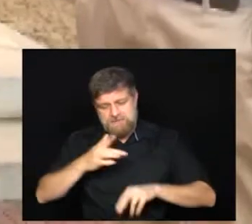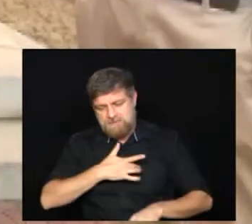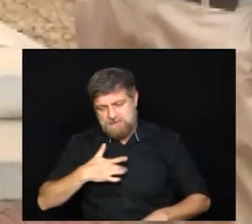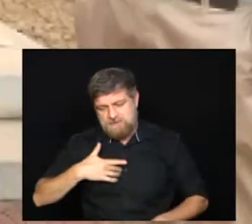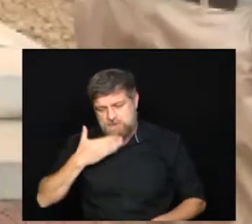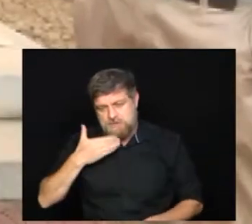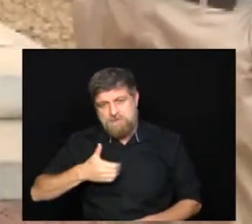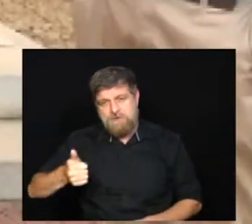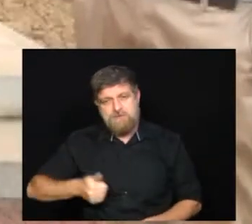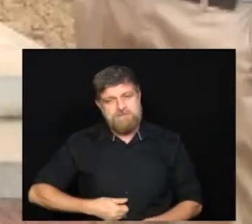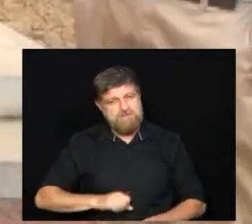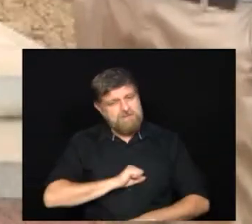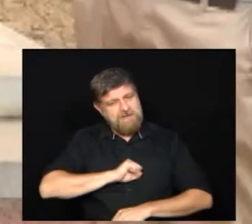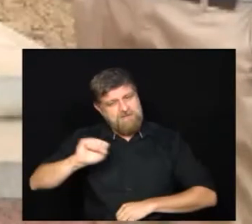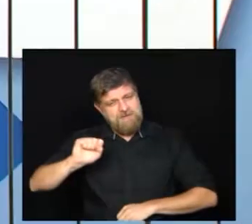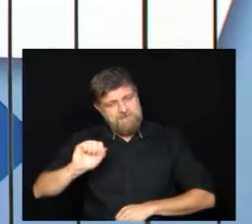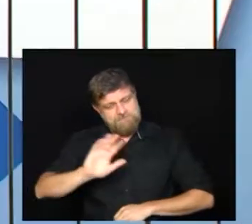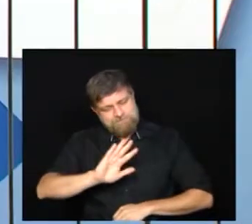restabelecimento. Valeu, gente!